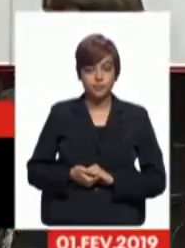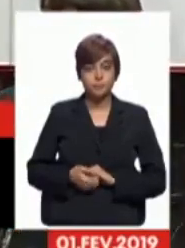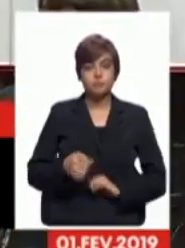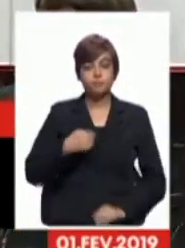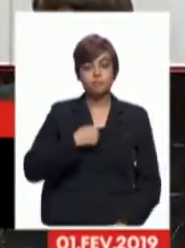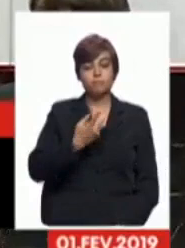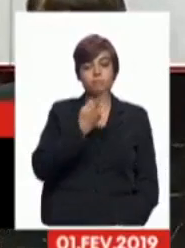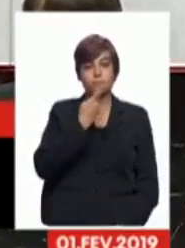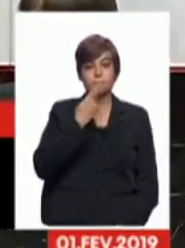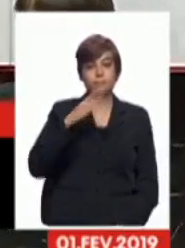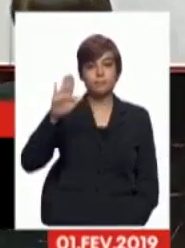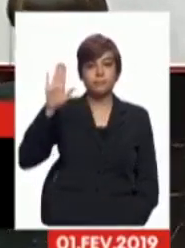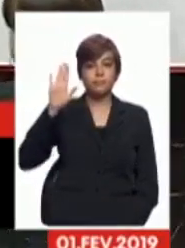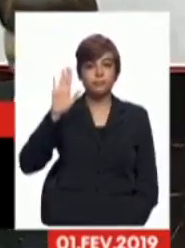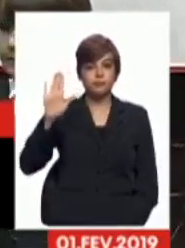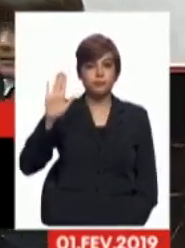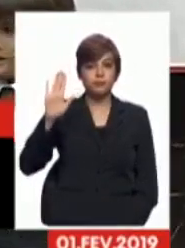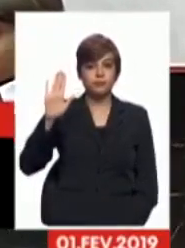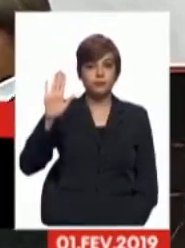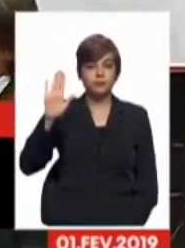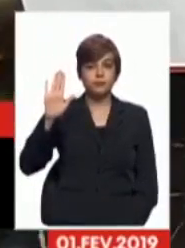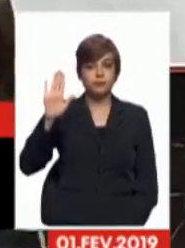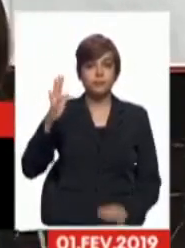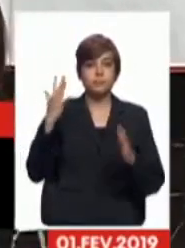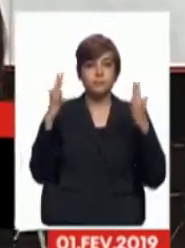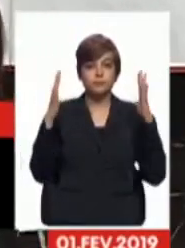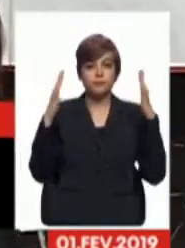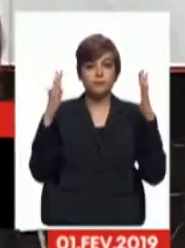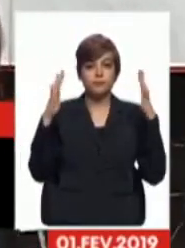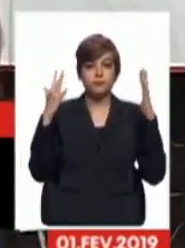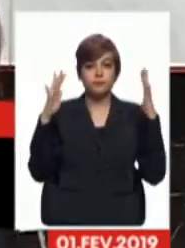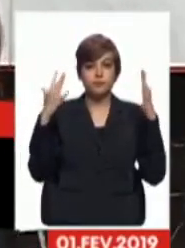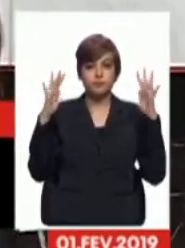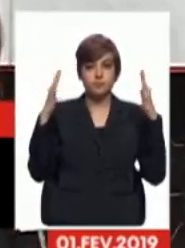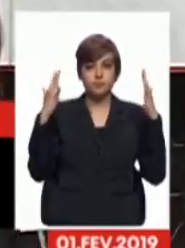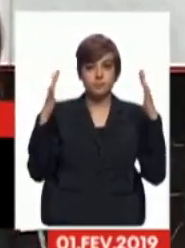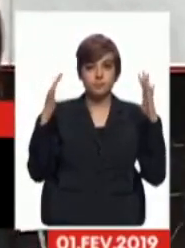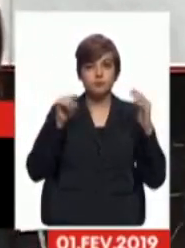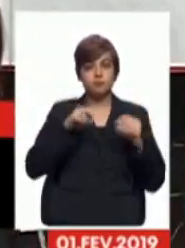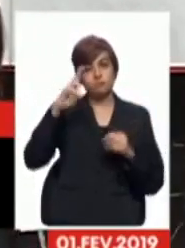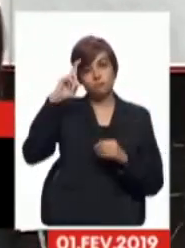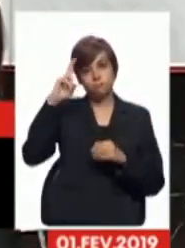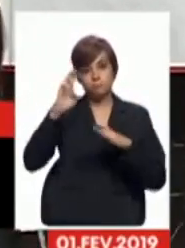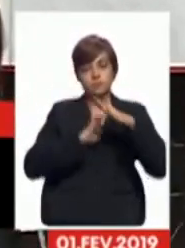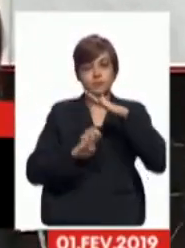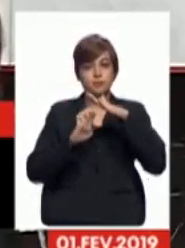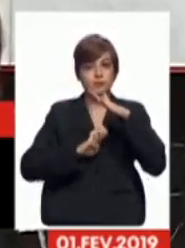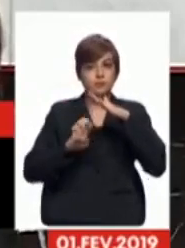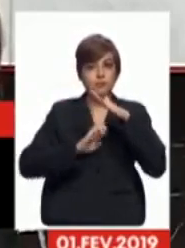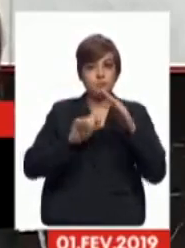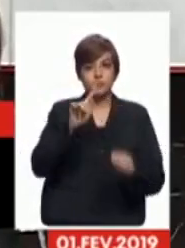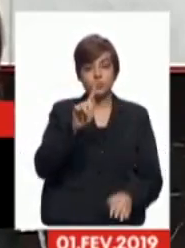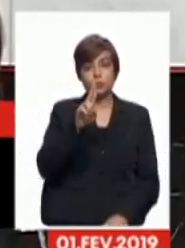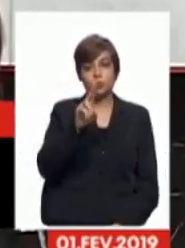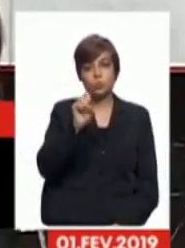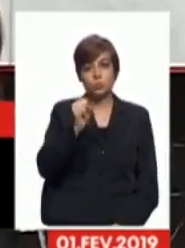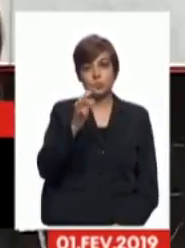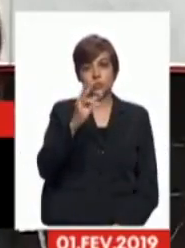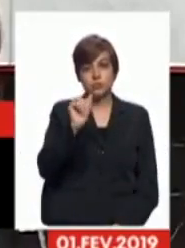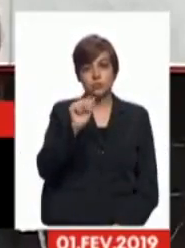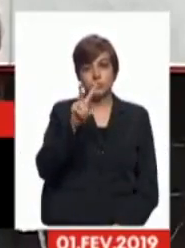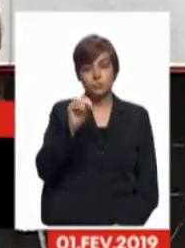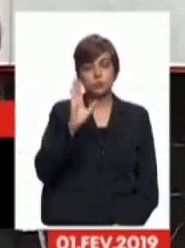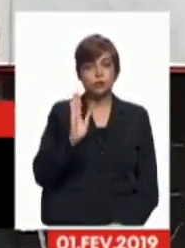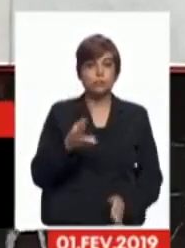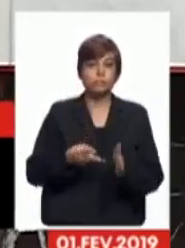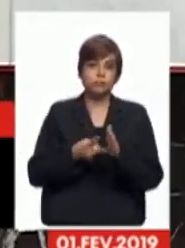Assim o prometo. O empresário e produtor rural Gustavo Santana, do PR, assume o 2º mandato.